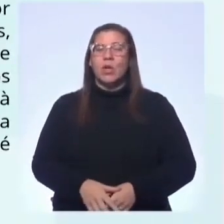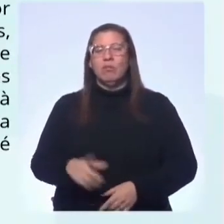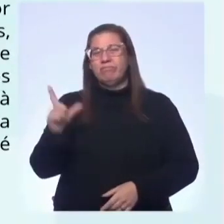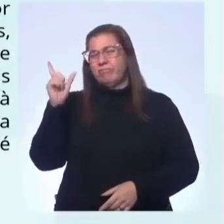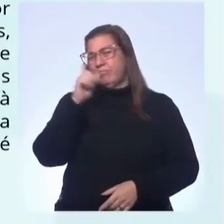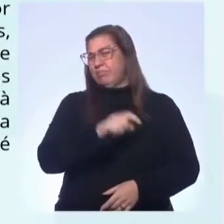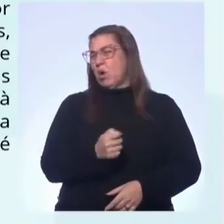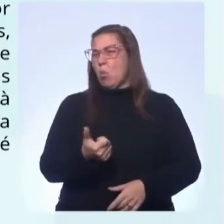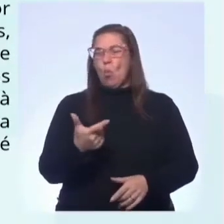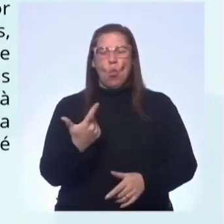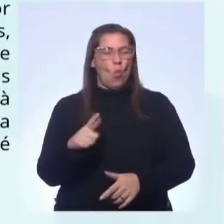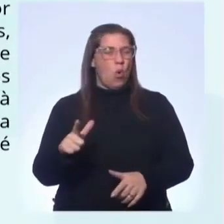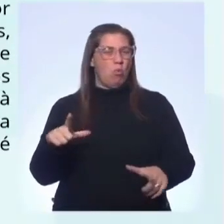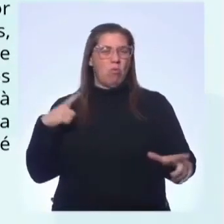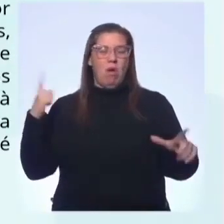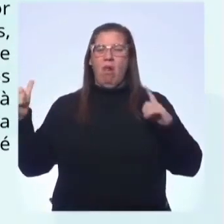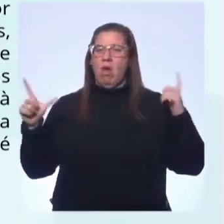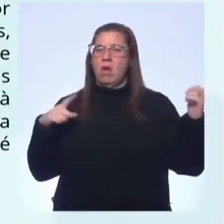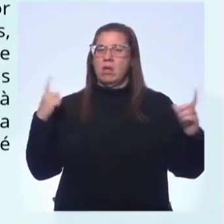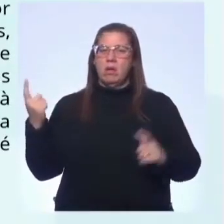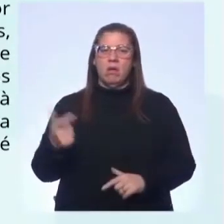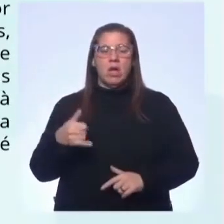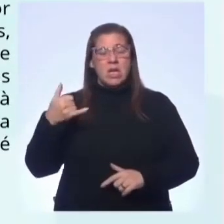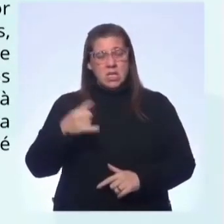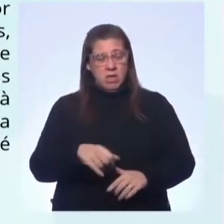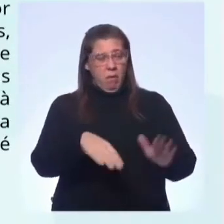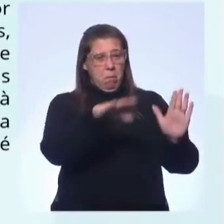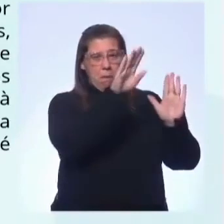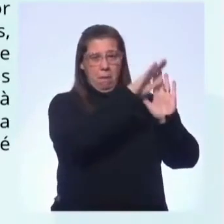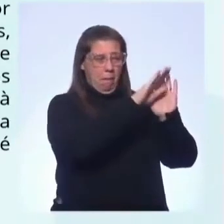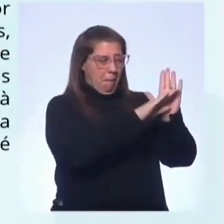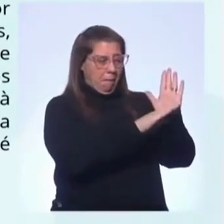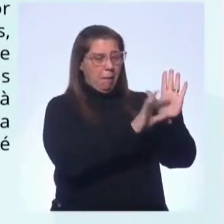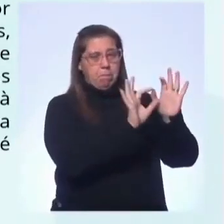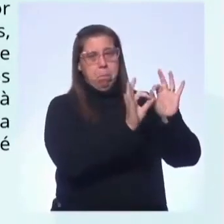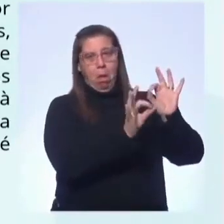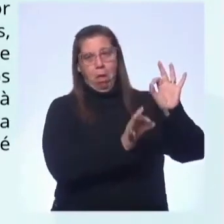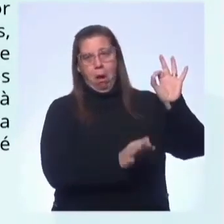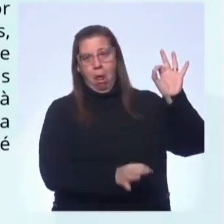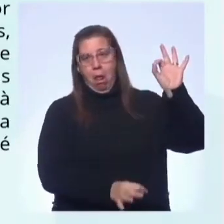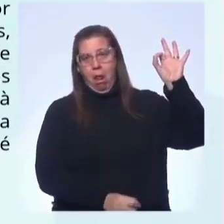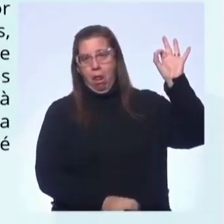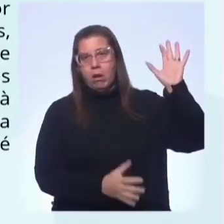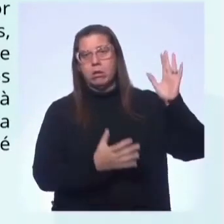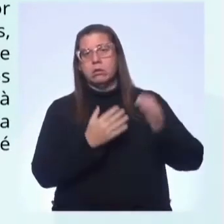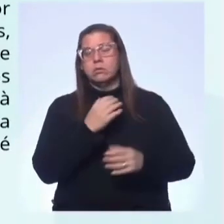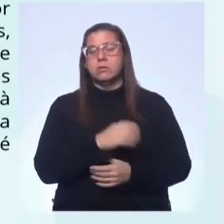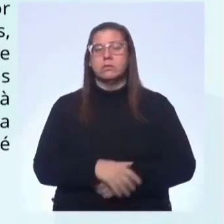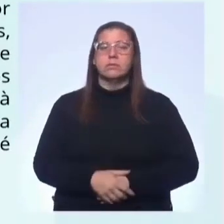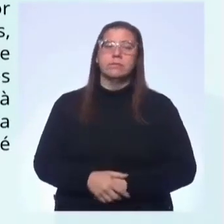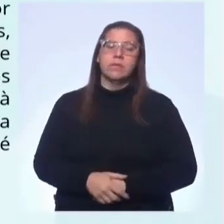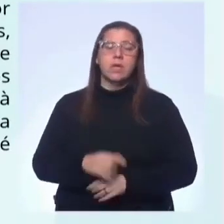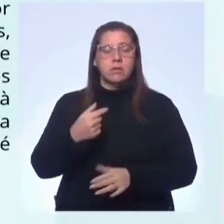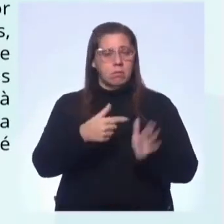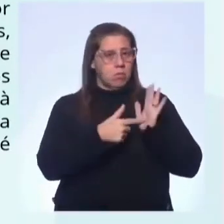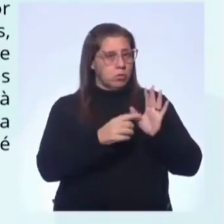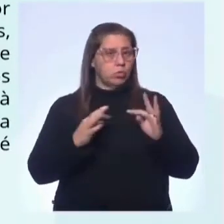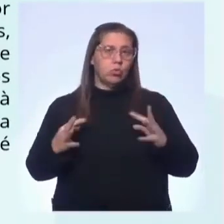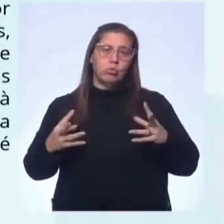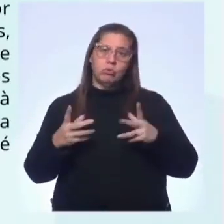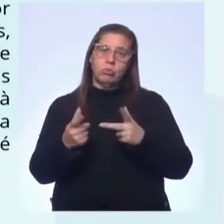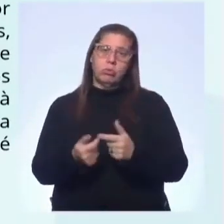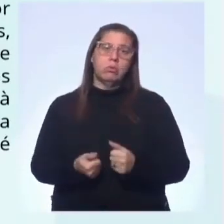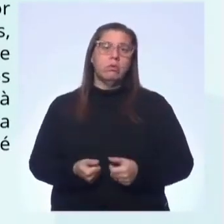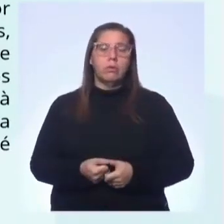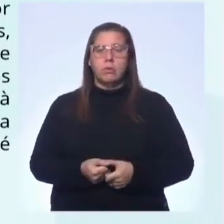A lista é interminável, né? Se fosse colocar aqui mais informações sobre essa questão da segregação urbana ou ambiental,